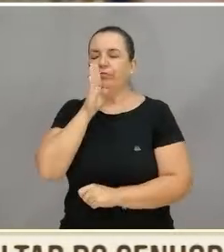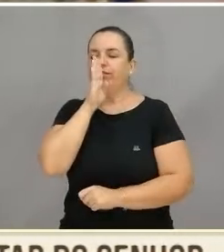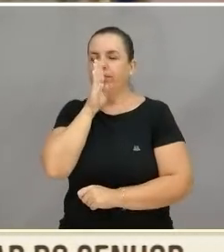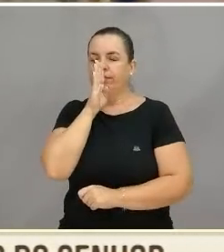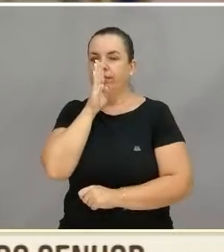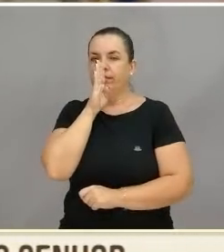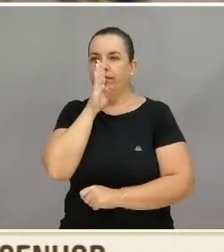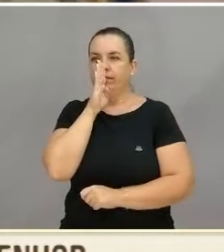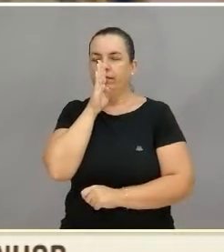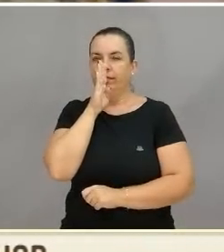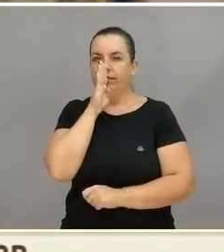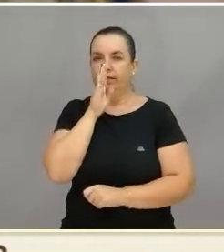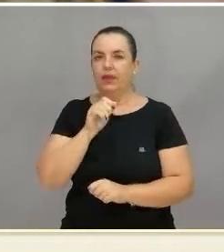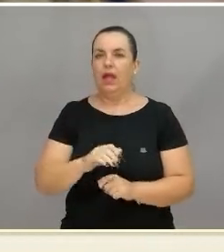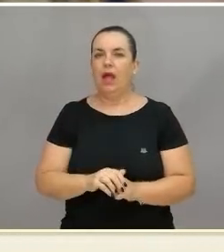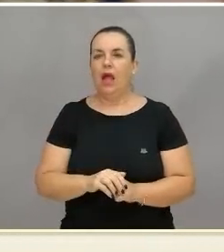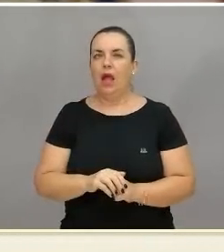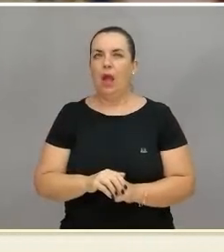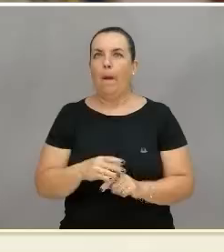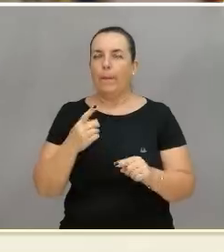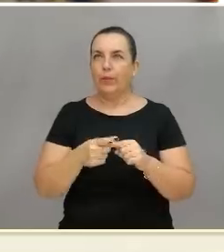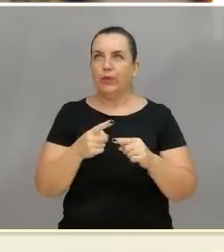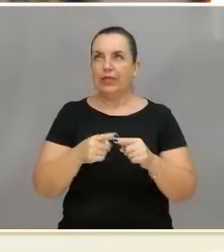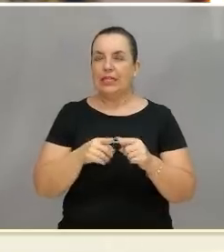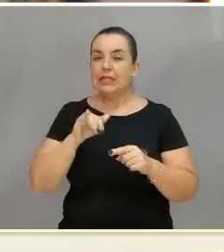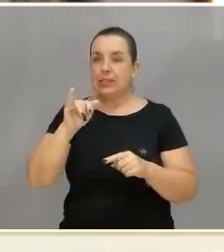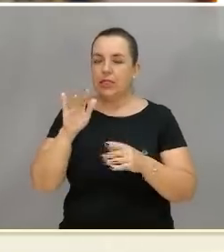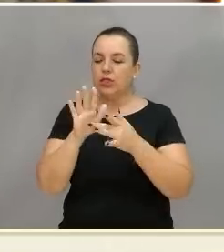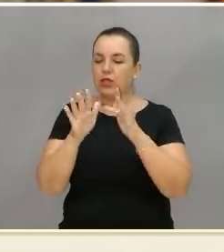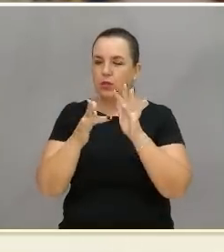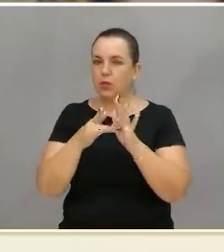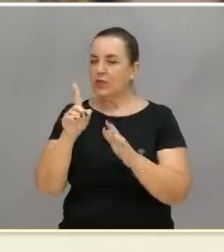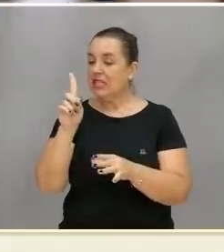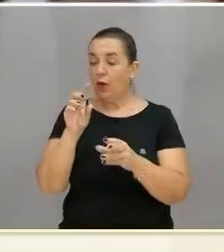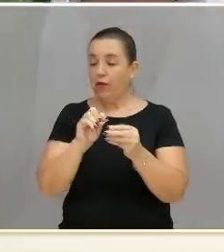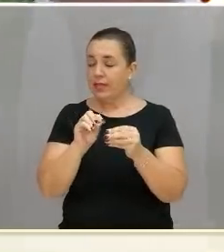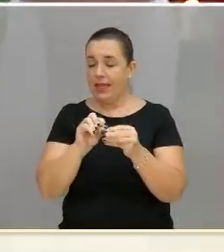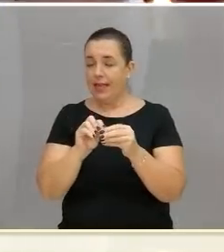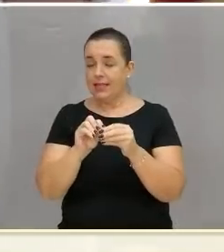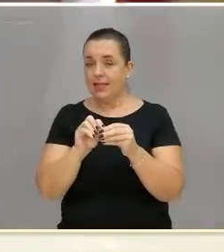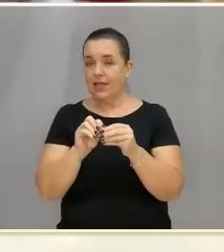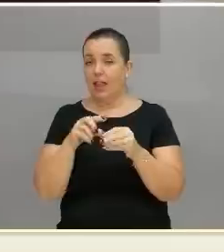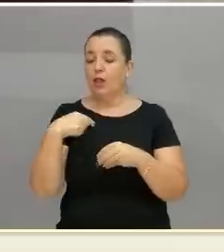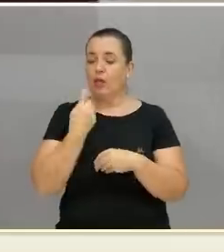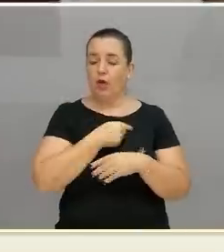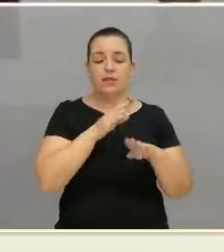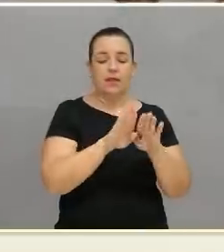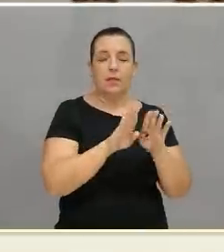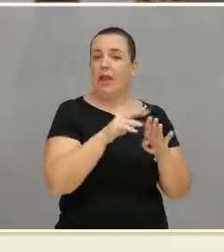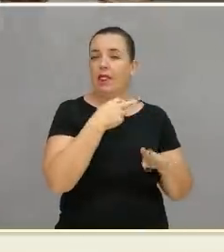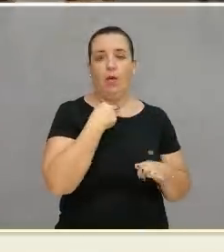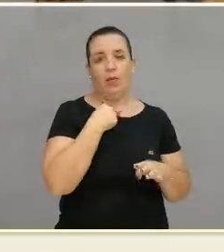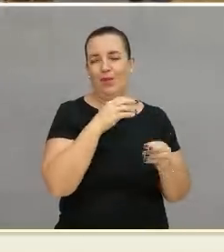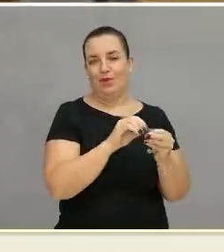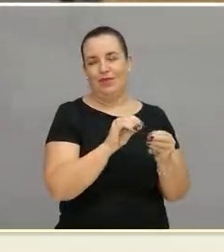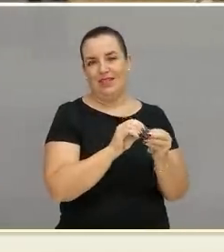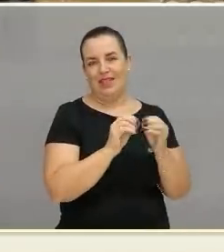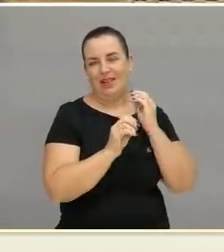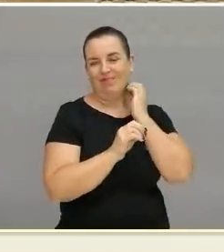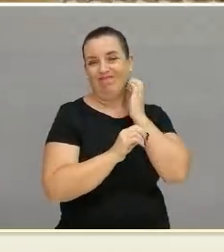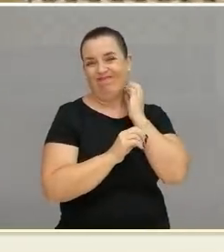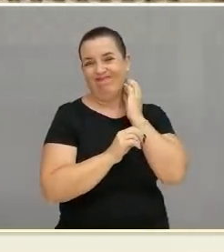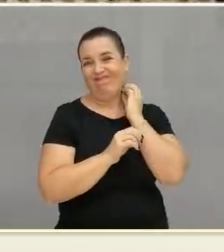que Jesus não fizesse naquele momento. Aqui está um segredo. Então, onde você